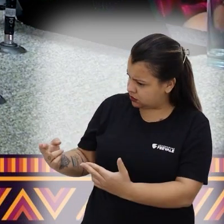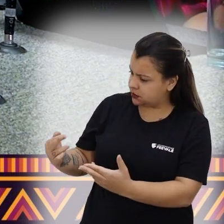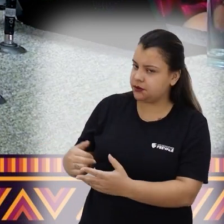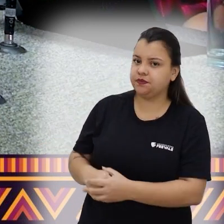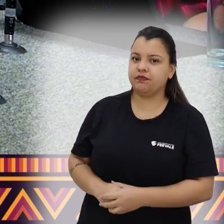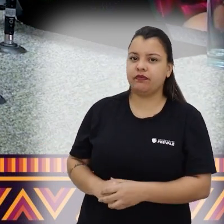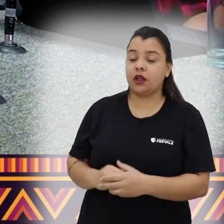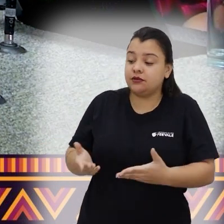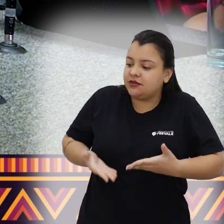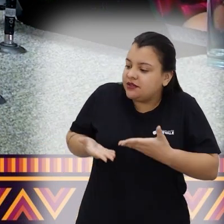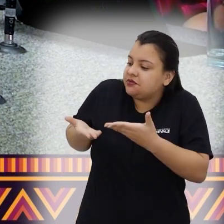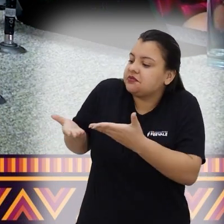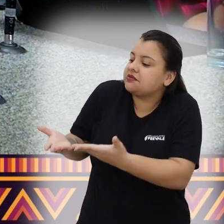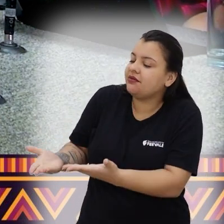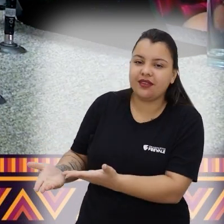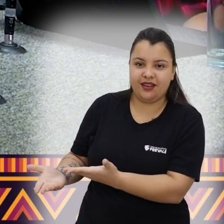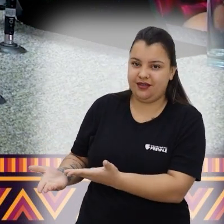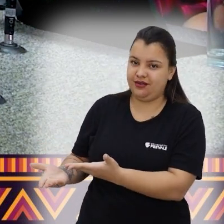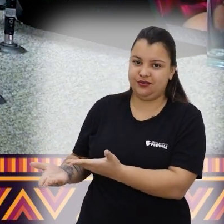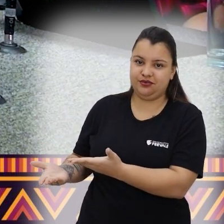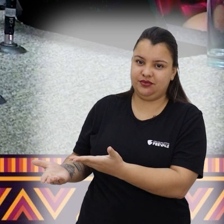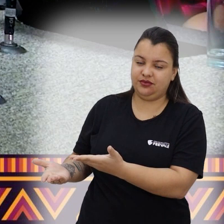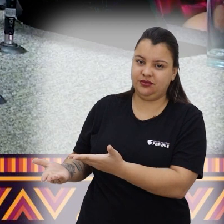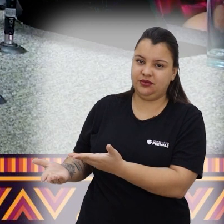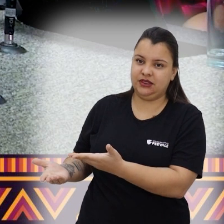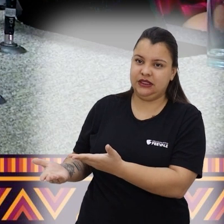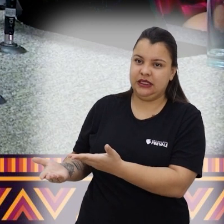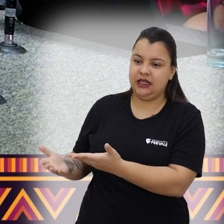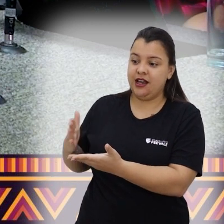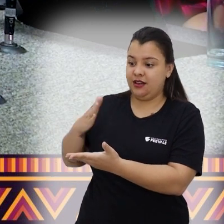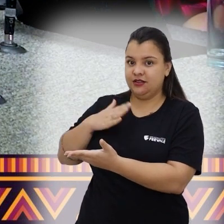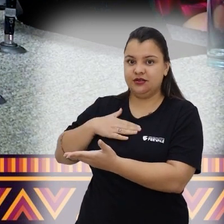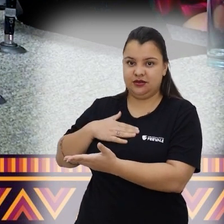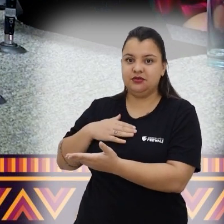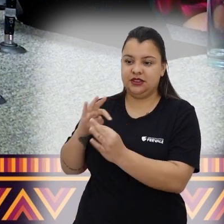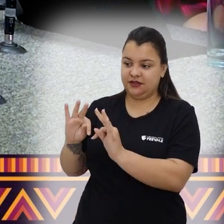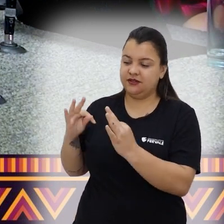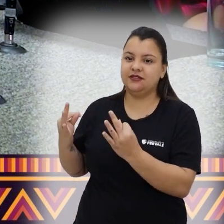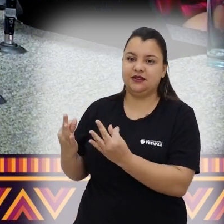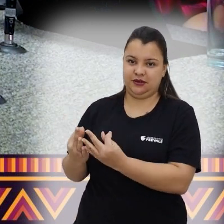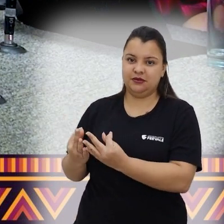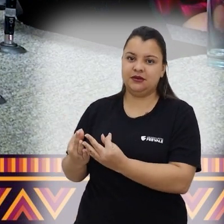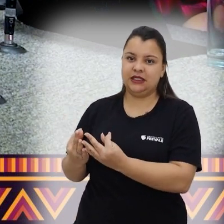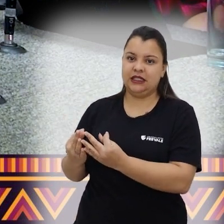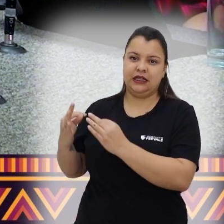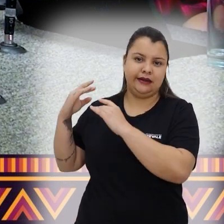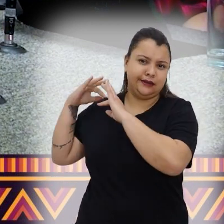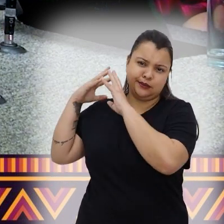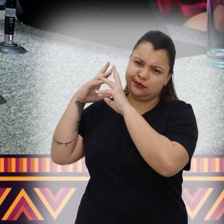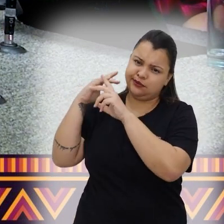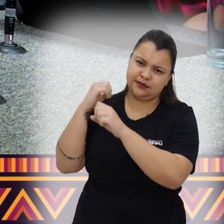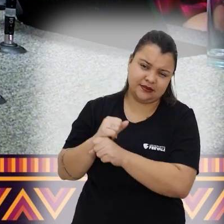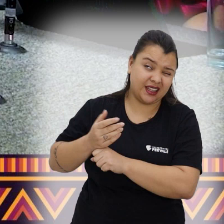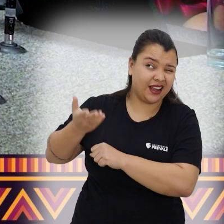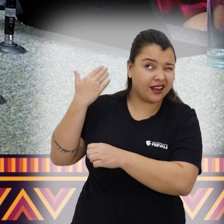em que eu te entrego alguém que é do nosso sangue, né, que é herdeiro lá dos